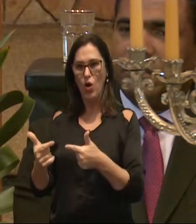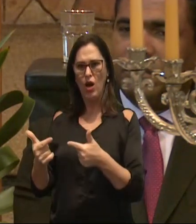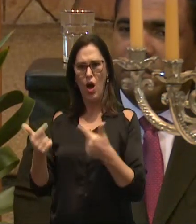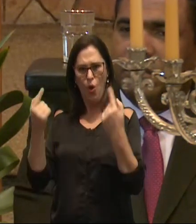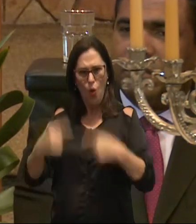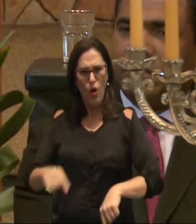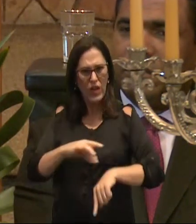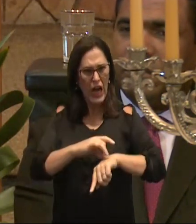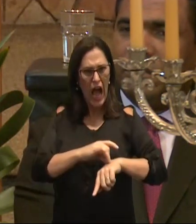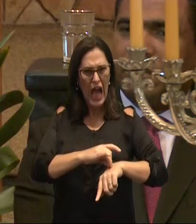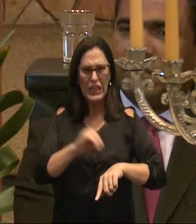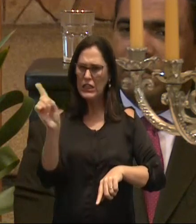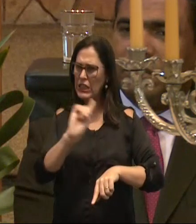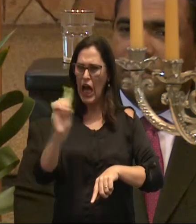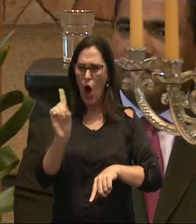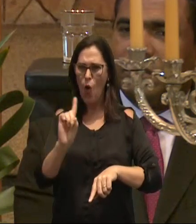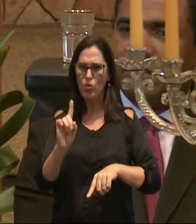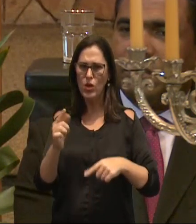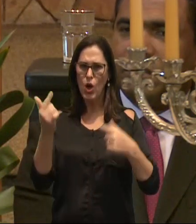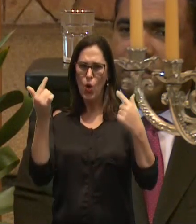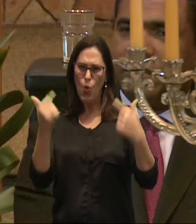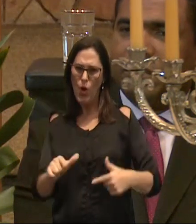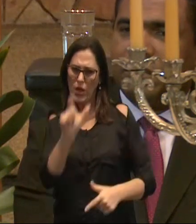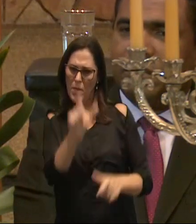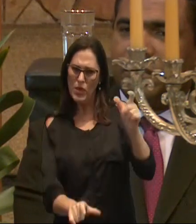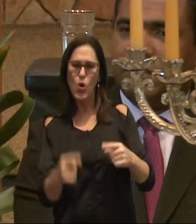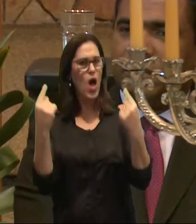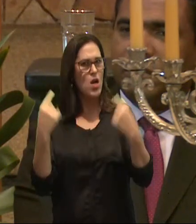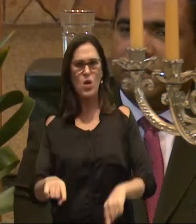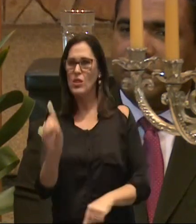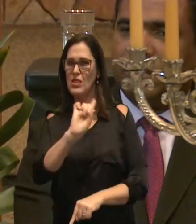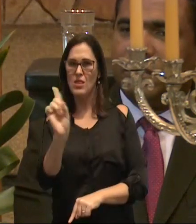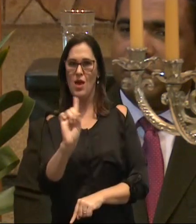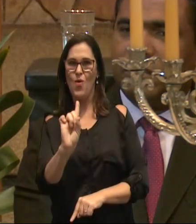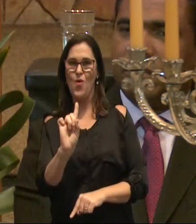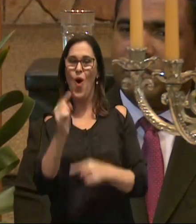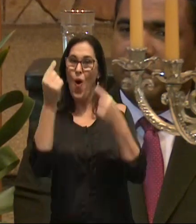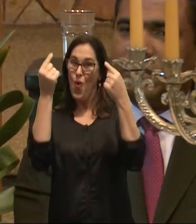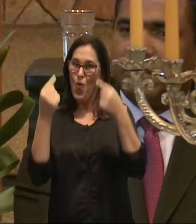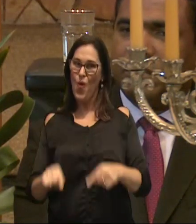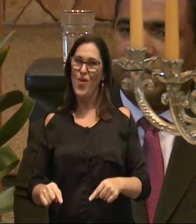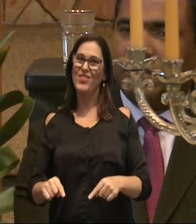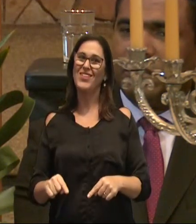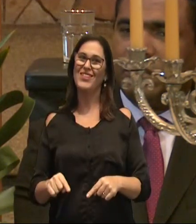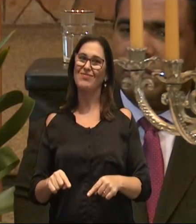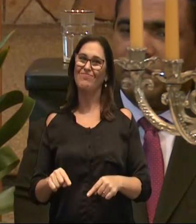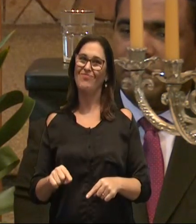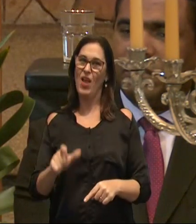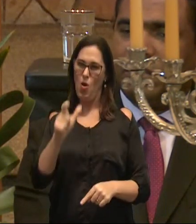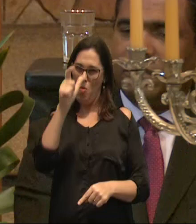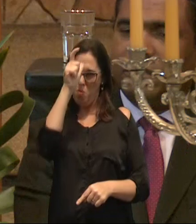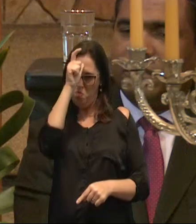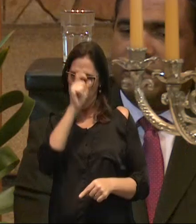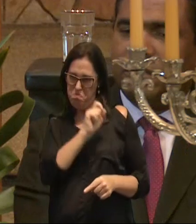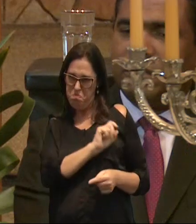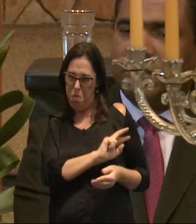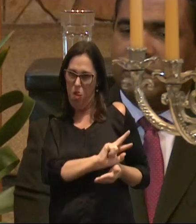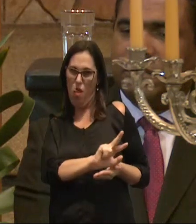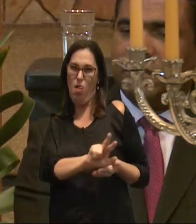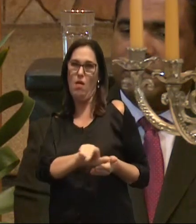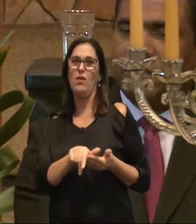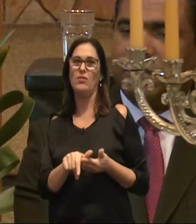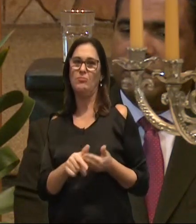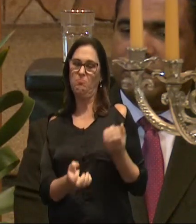carne, a nossa luta não é contra pessoas, a nossa luta é contra os principados e potestades